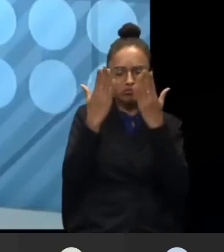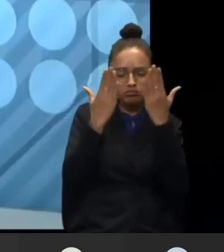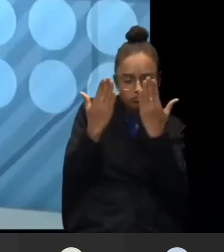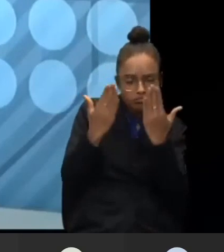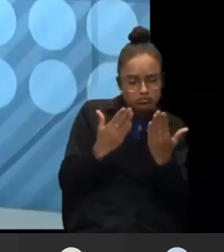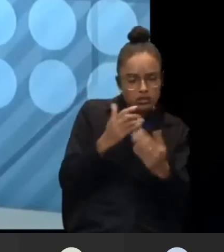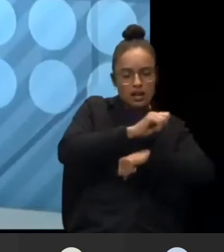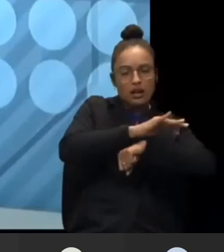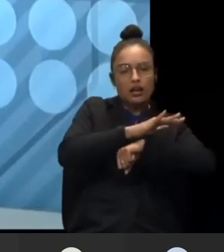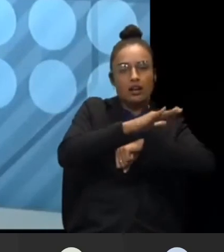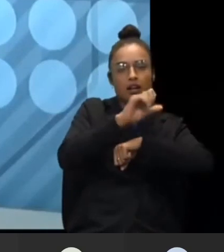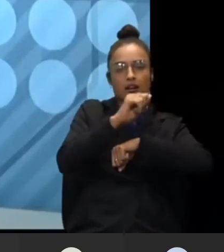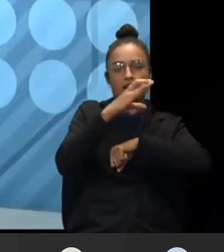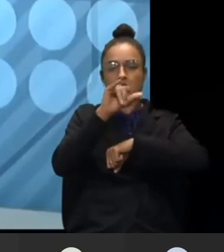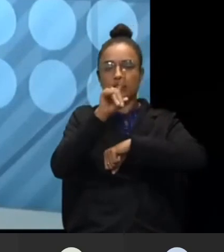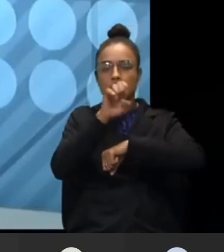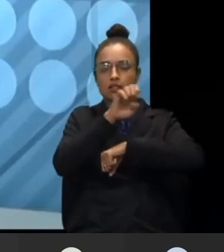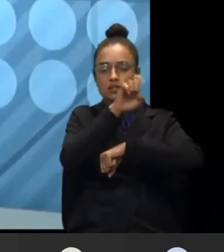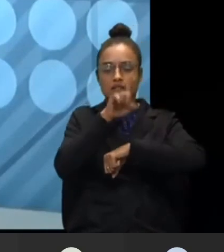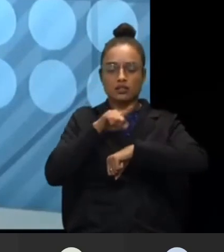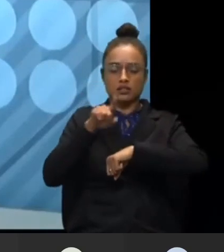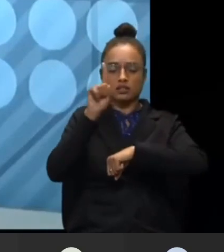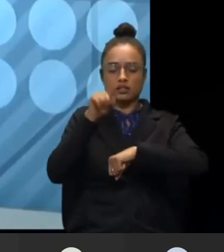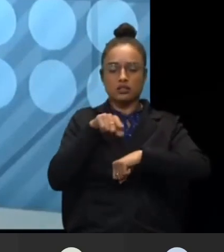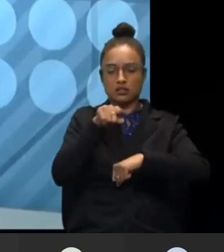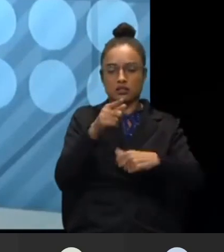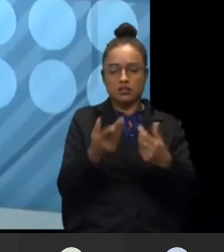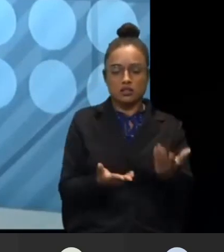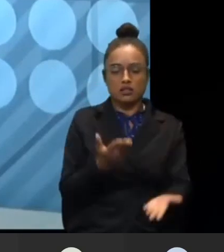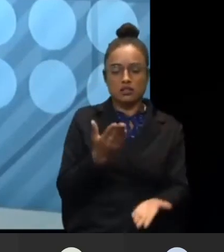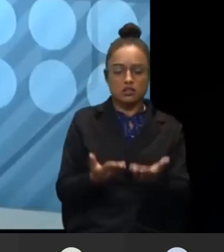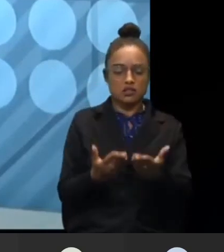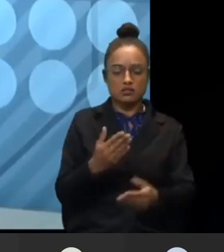Vai pesar 2 gramas dessa